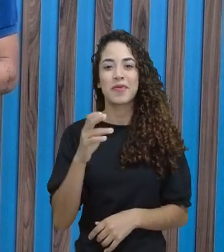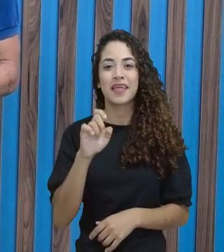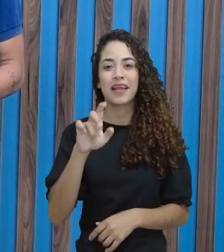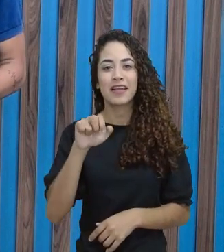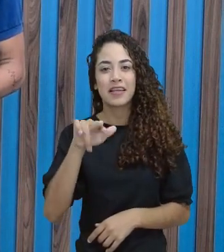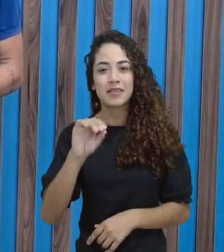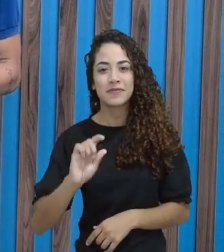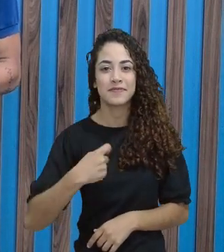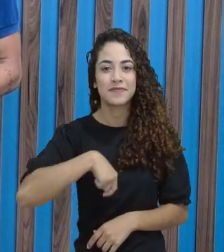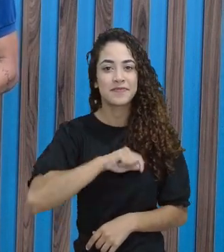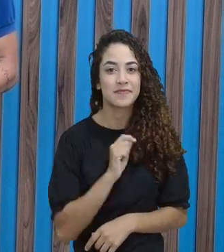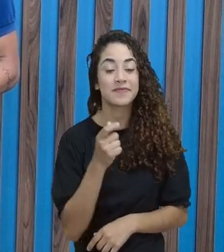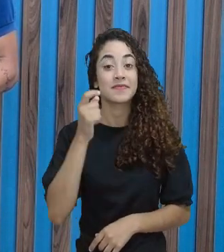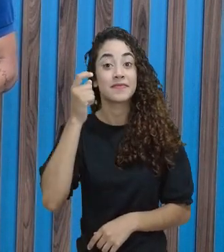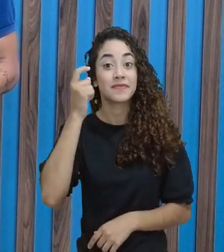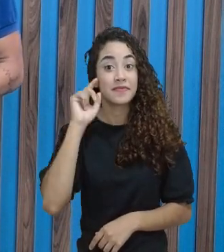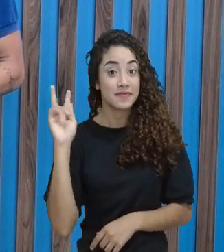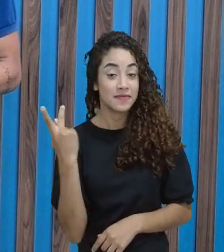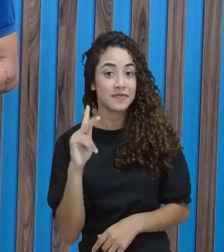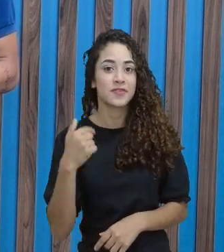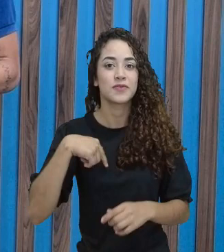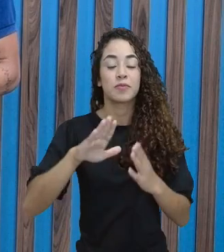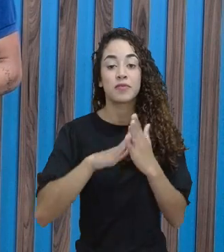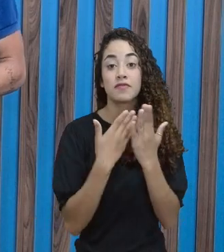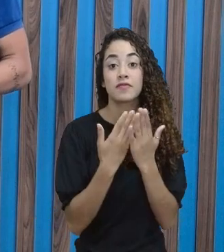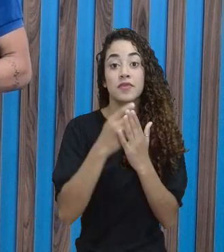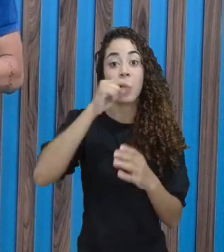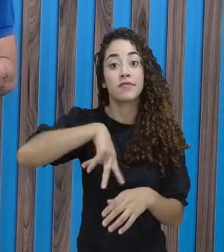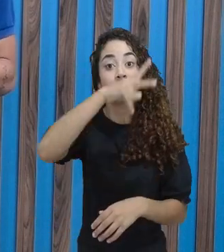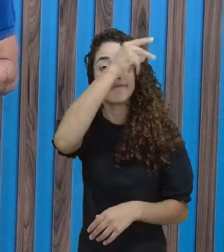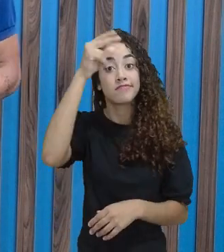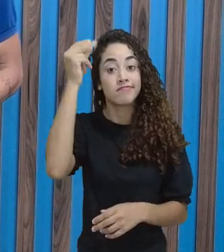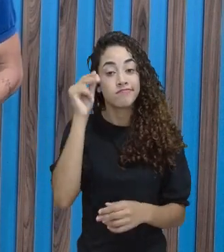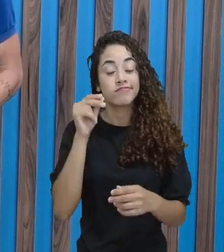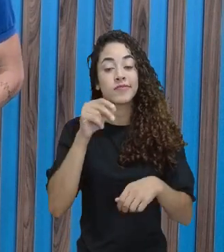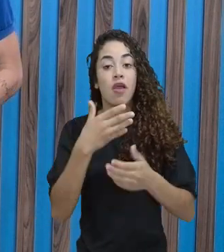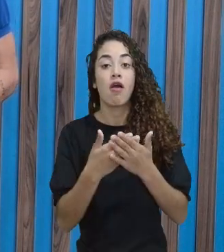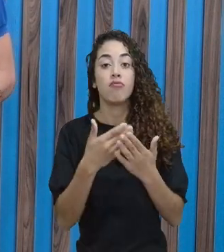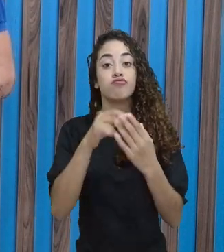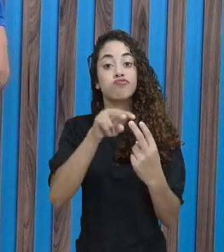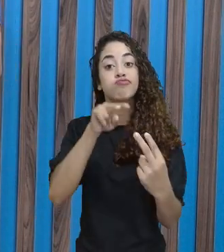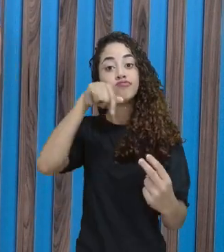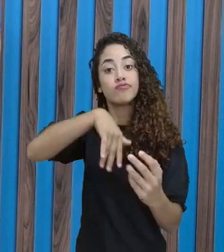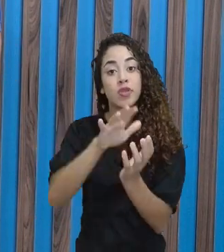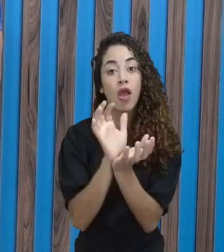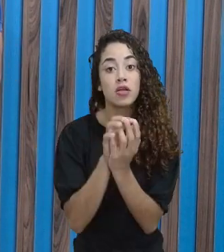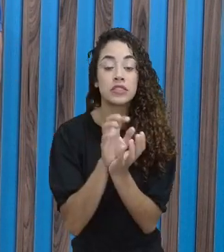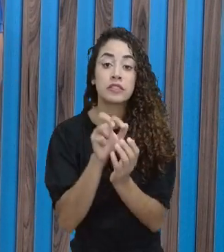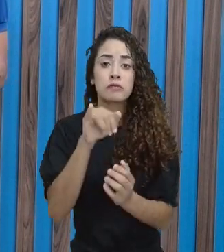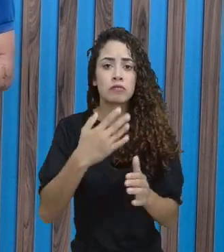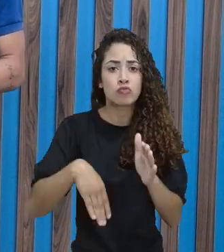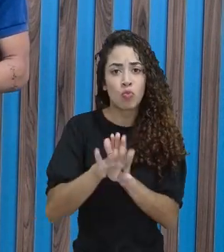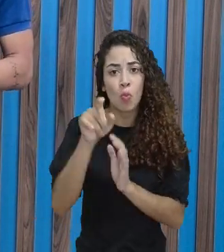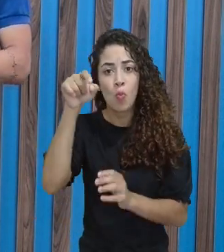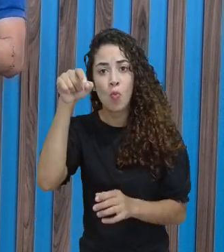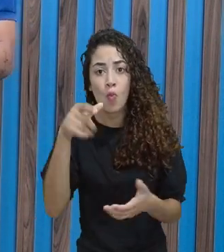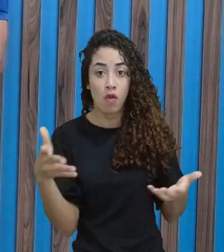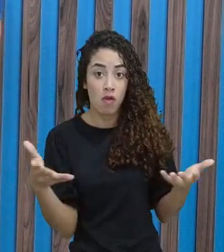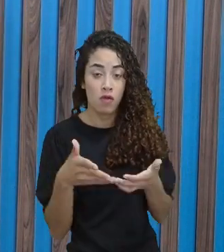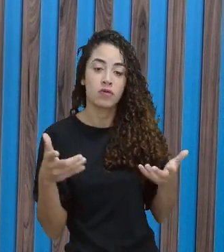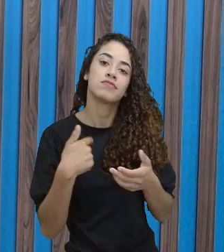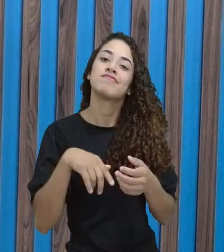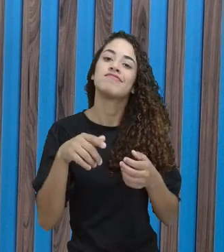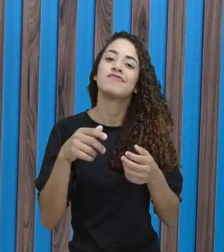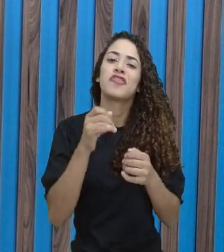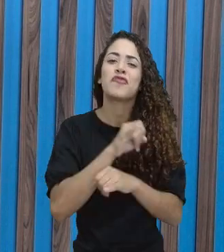E sou professor aqui da Escola Municipal para Aulas Digitais do Recife, né? E se você chegou agora, né, já vou lhe dizendo